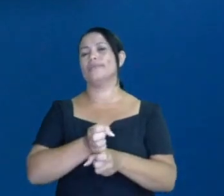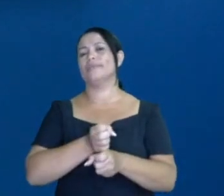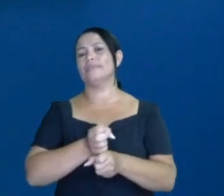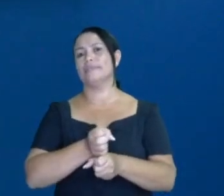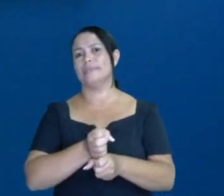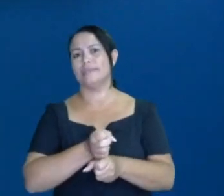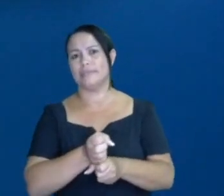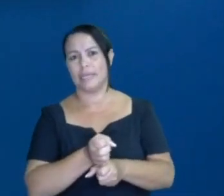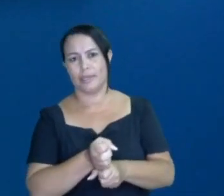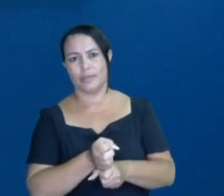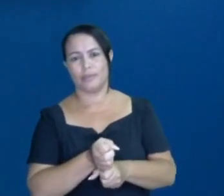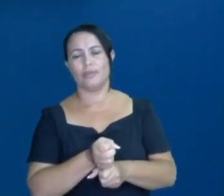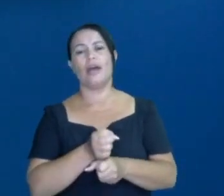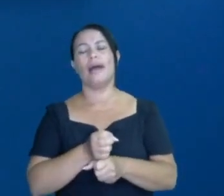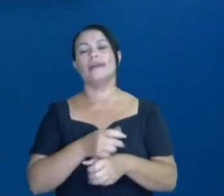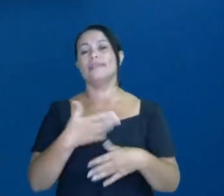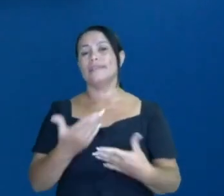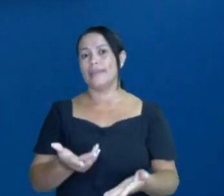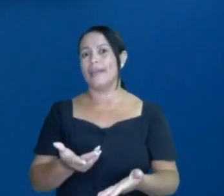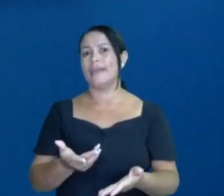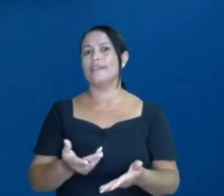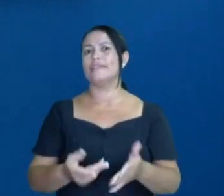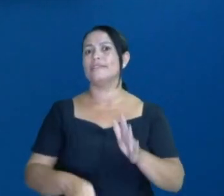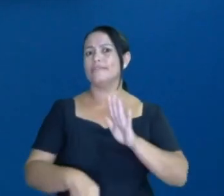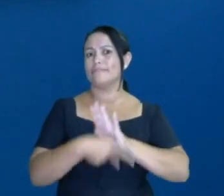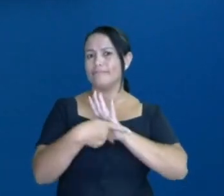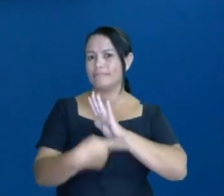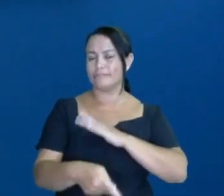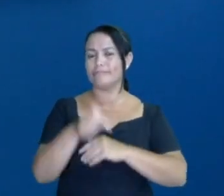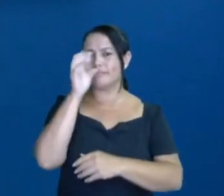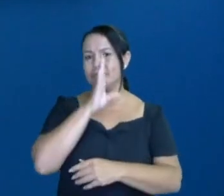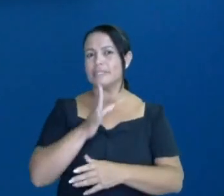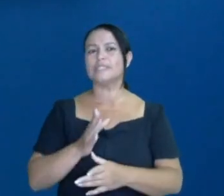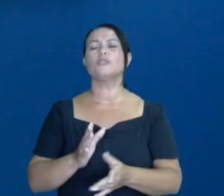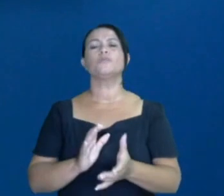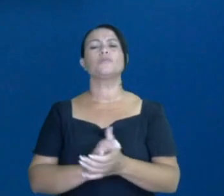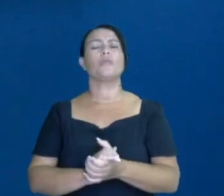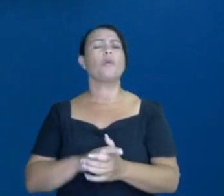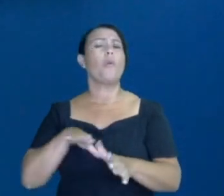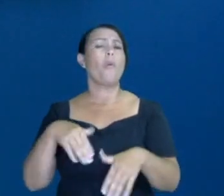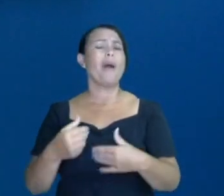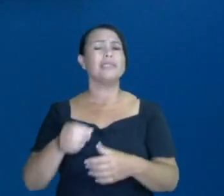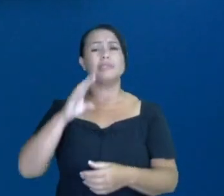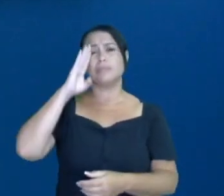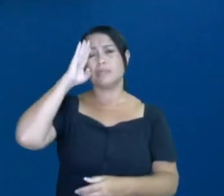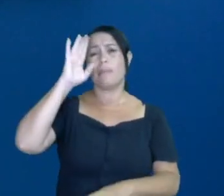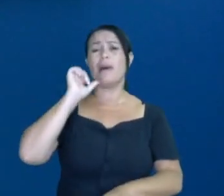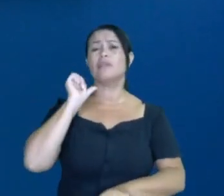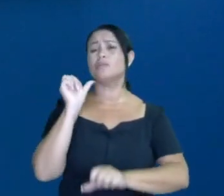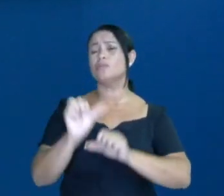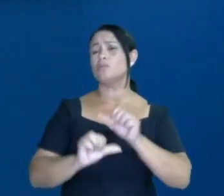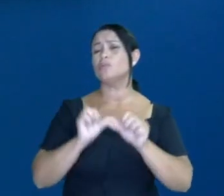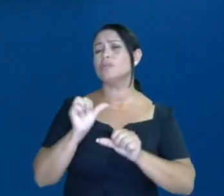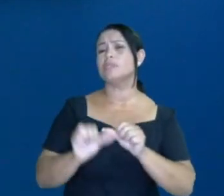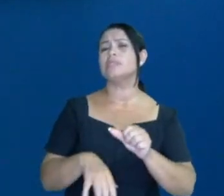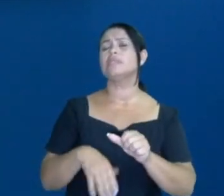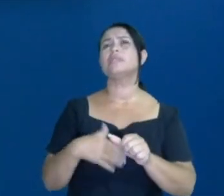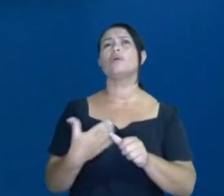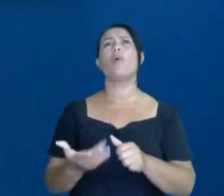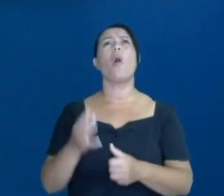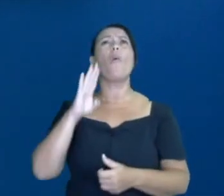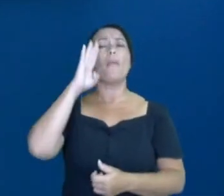anos desde que ela foi elaborada. Mas quais as principais mudanças? Qual a